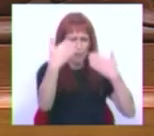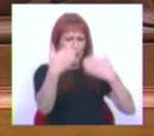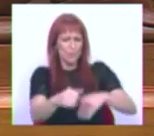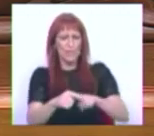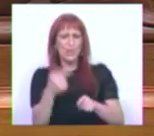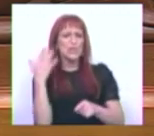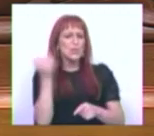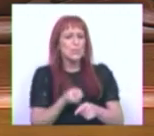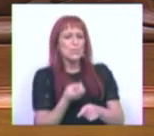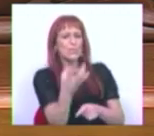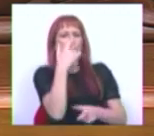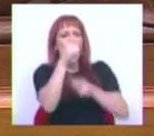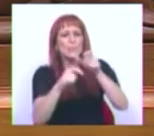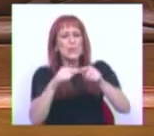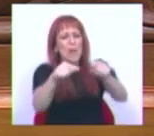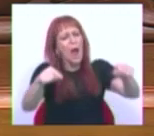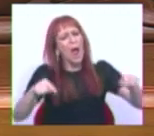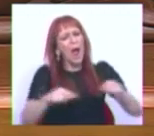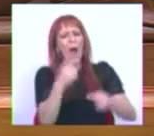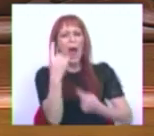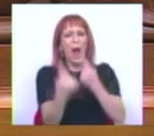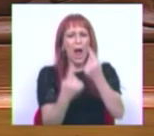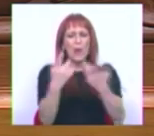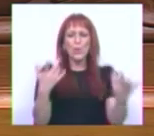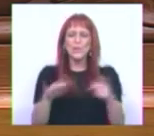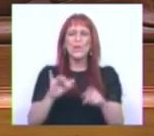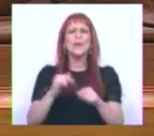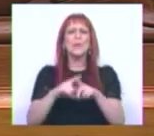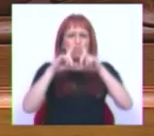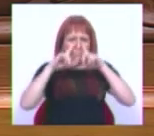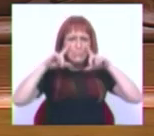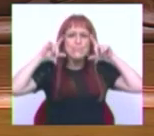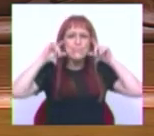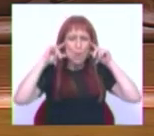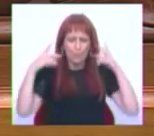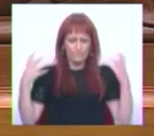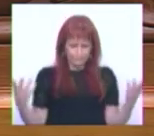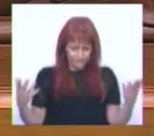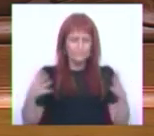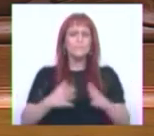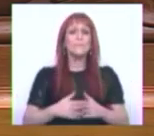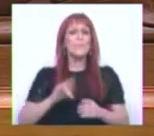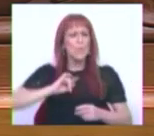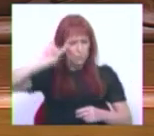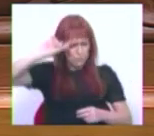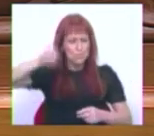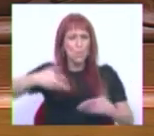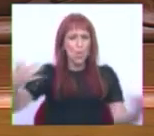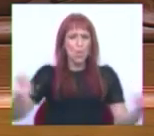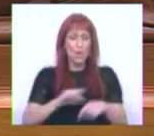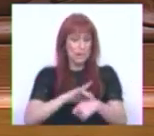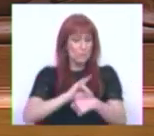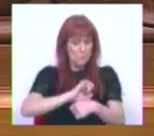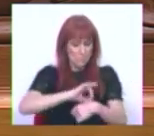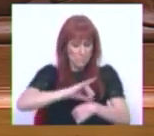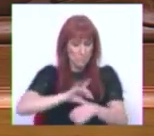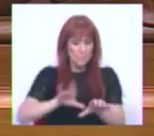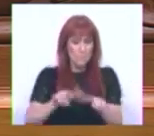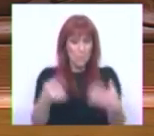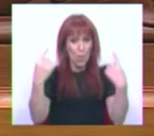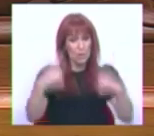do número de pessoas em determinados locais e utilização de máscara. Sabemos que a pandemia